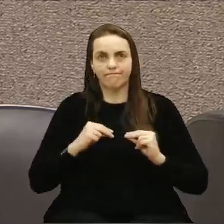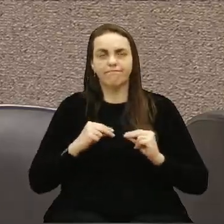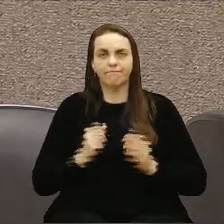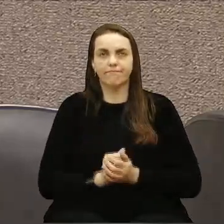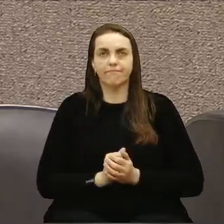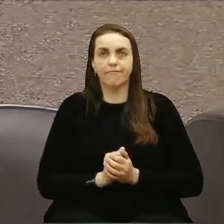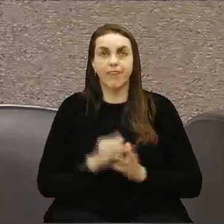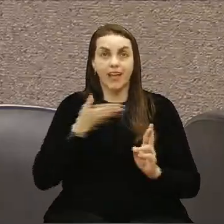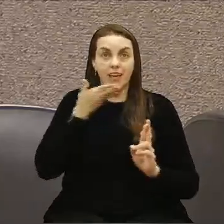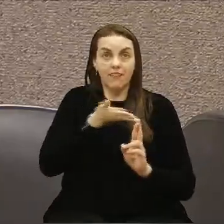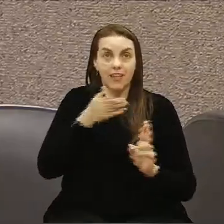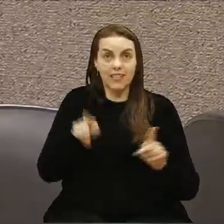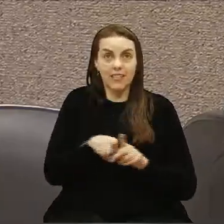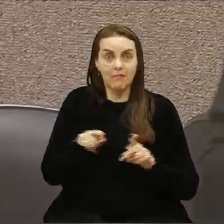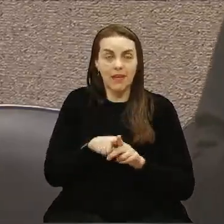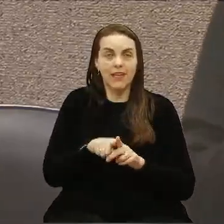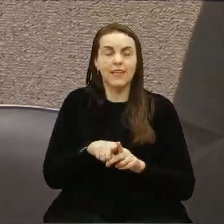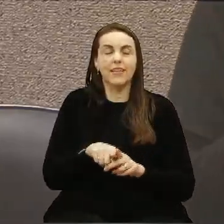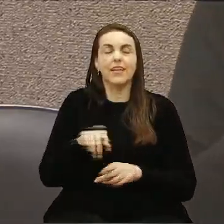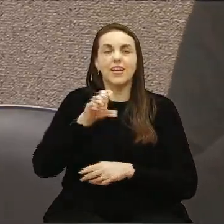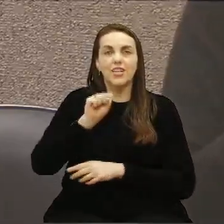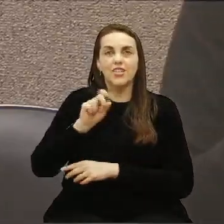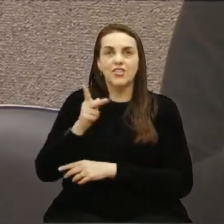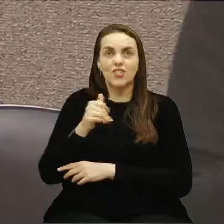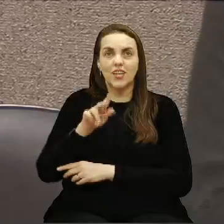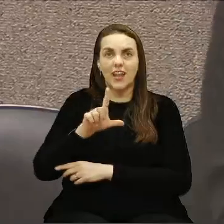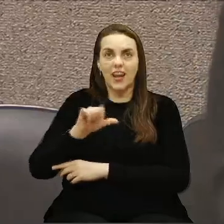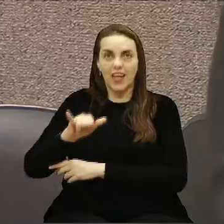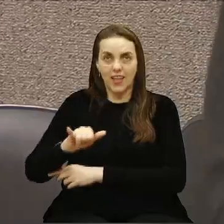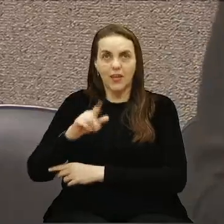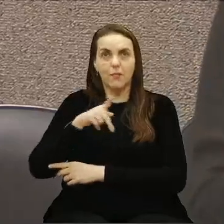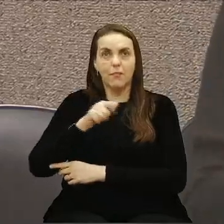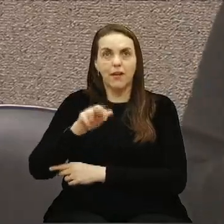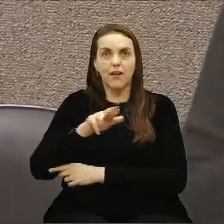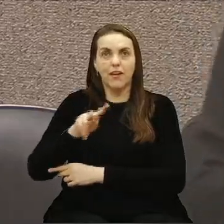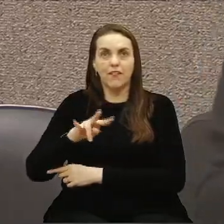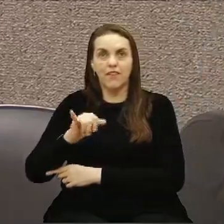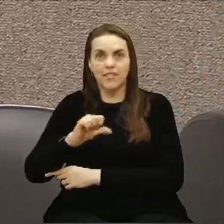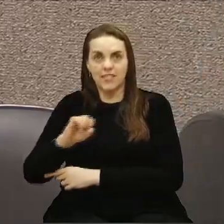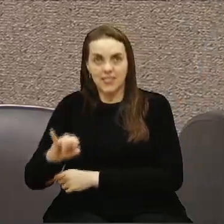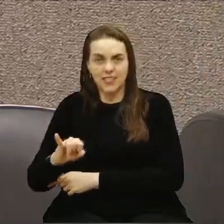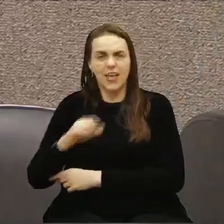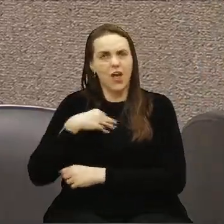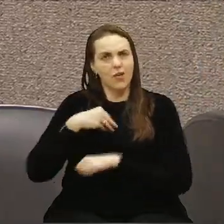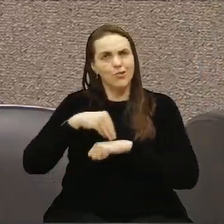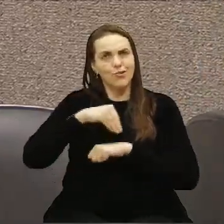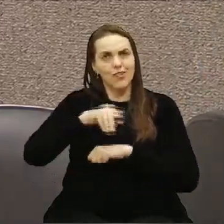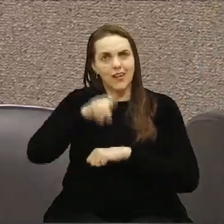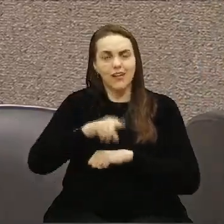referência a Shirley Paravisi, e quando eu levei essa indicação na reunião, as pessoas se surpreenderam, né? Porque